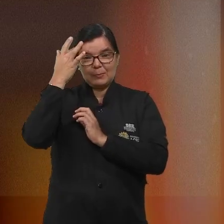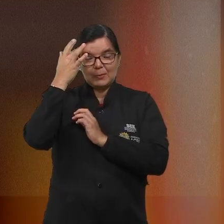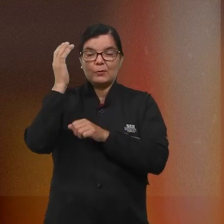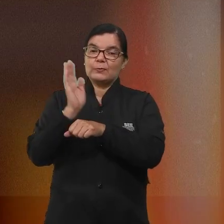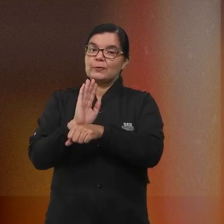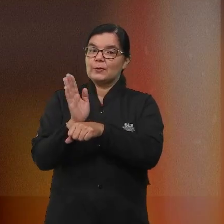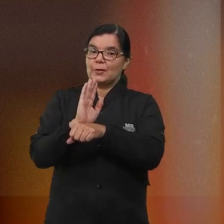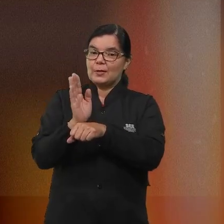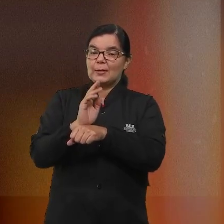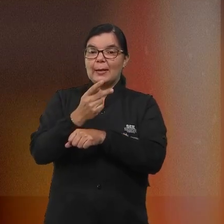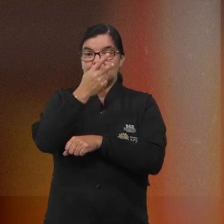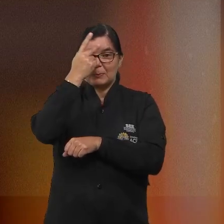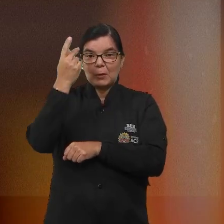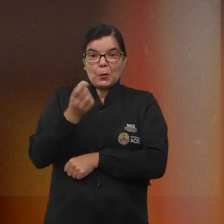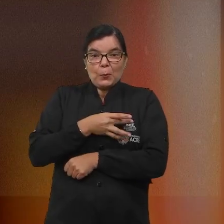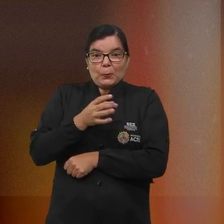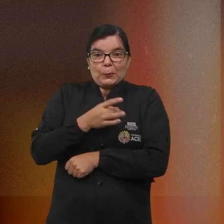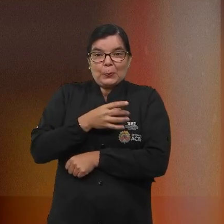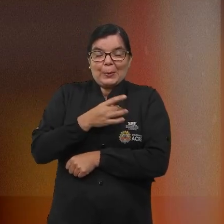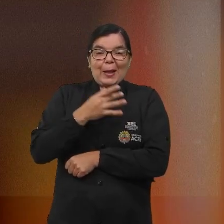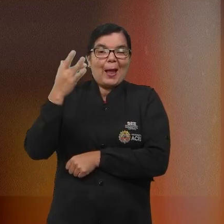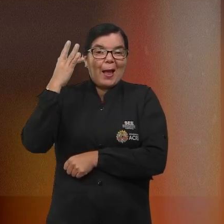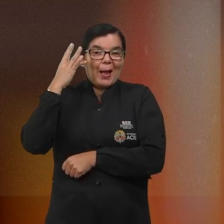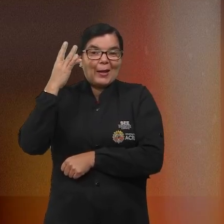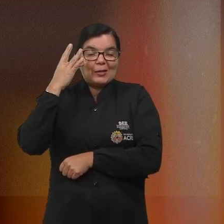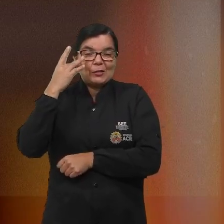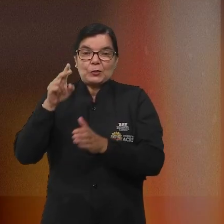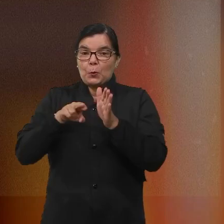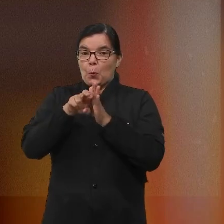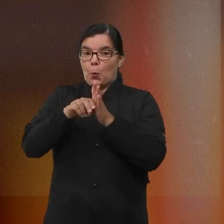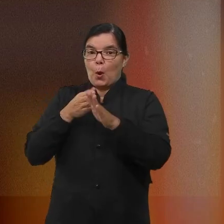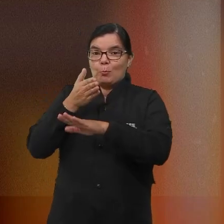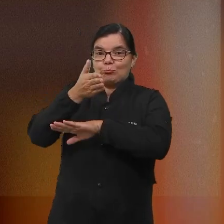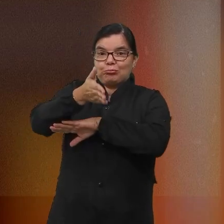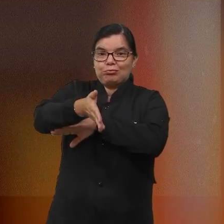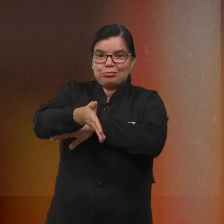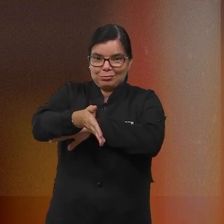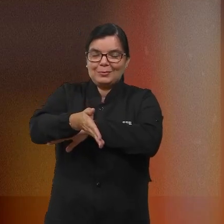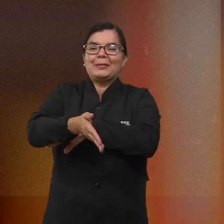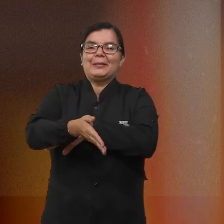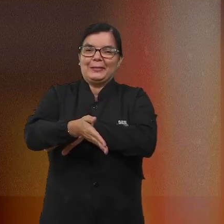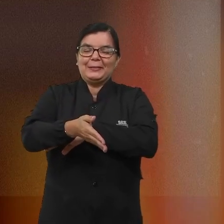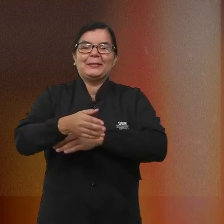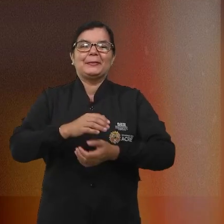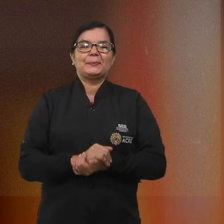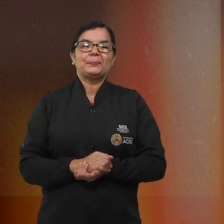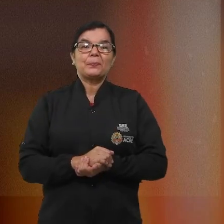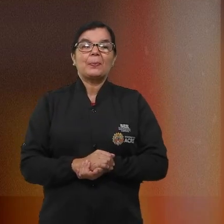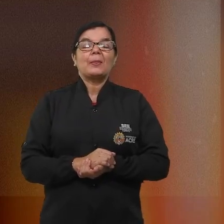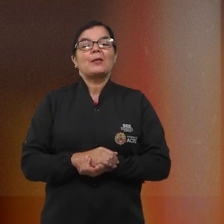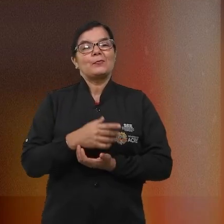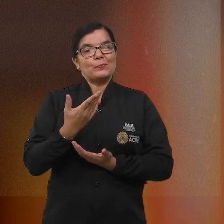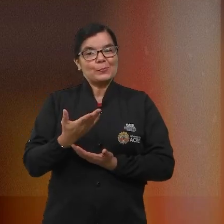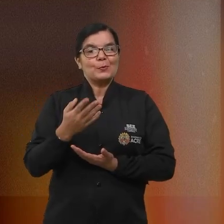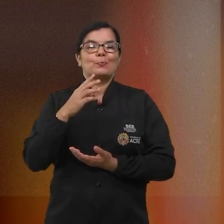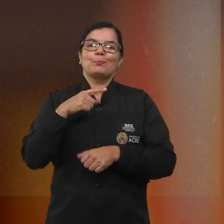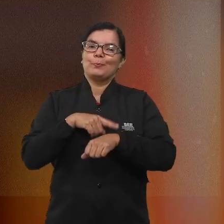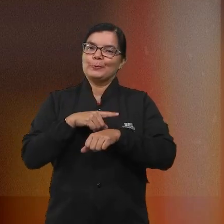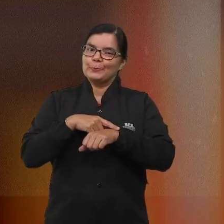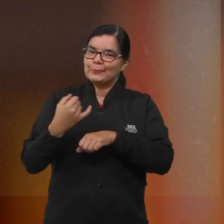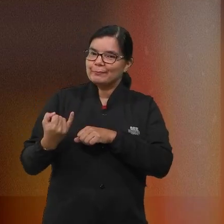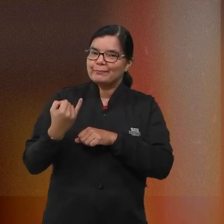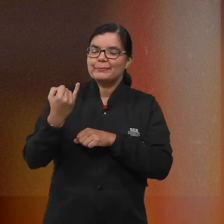para o cinema, as pessoas ficaram com medo, achando que o trem ia sair da tela. Então, foi um momento